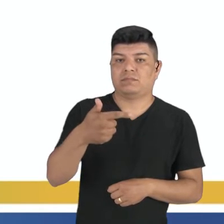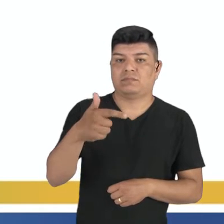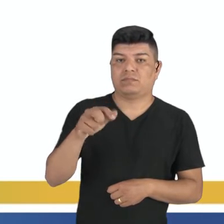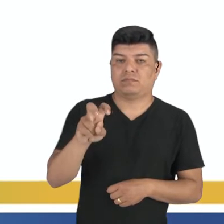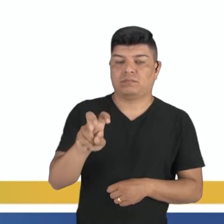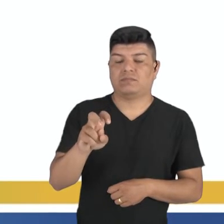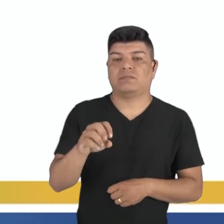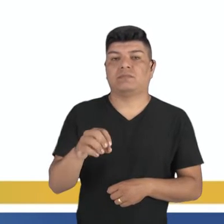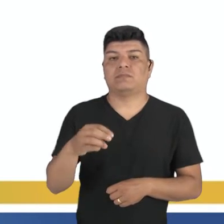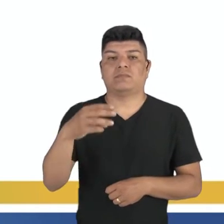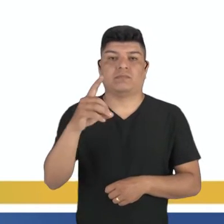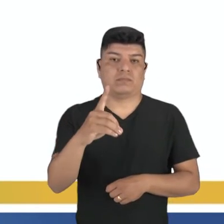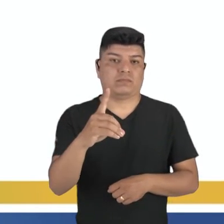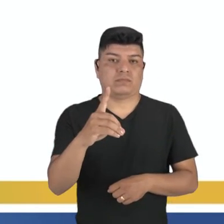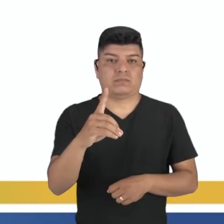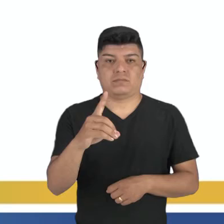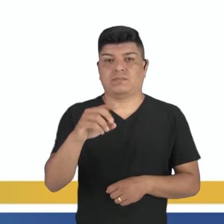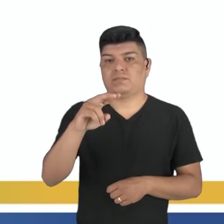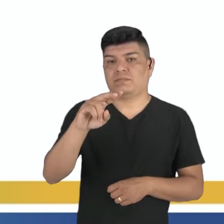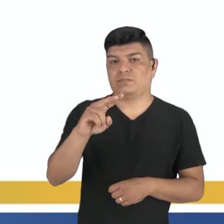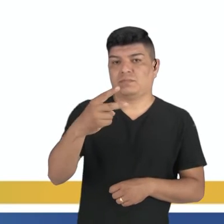2,125, o número D pelo número